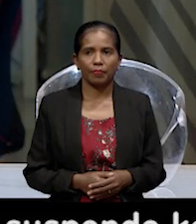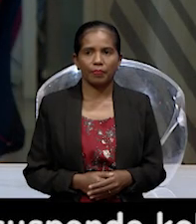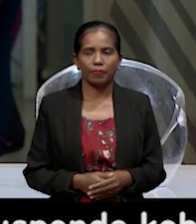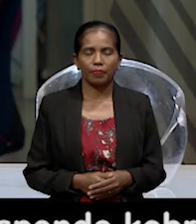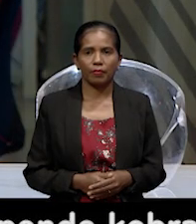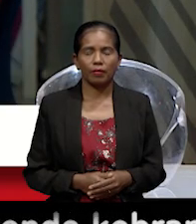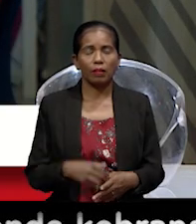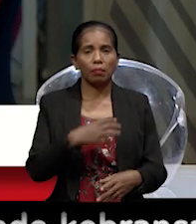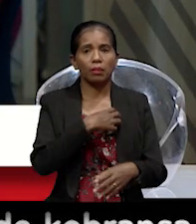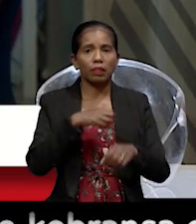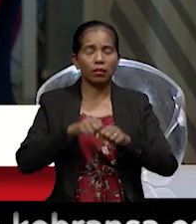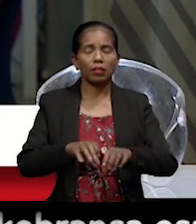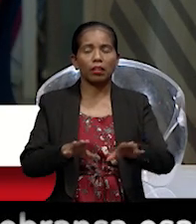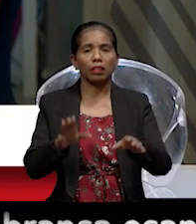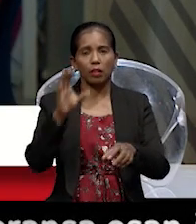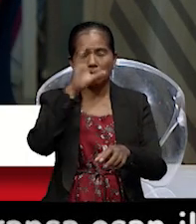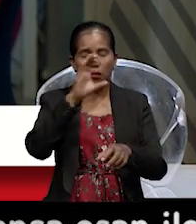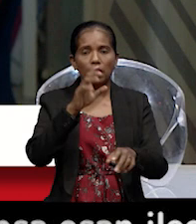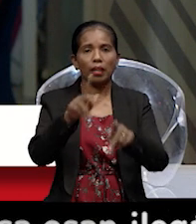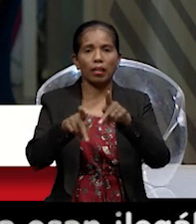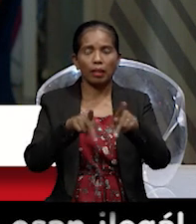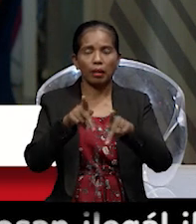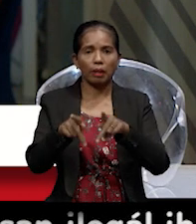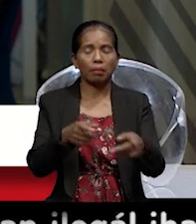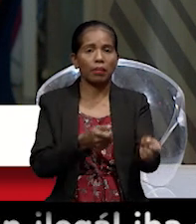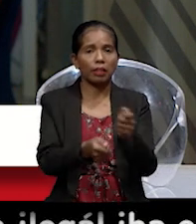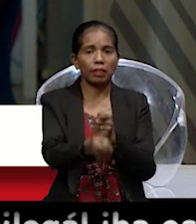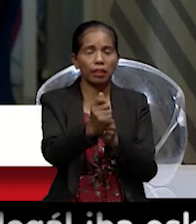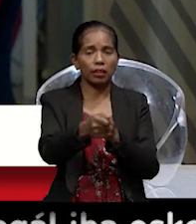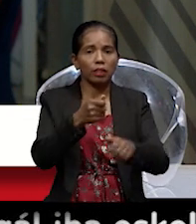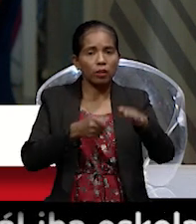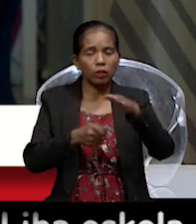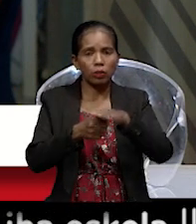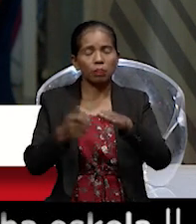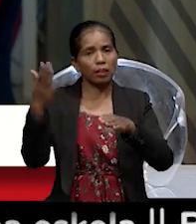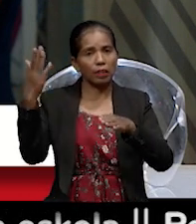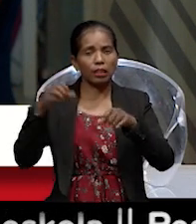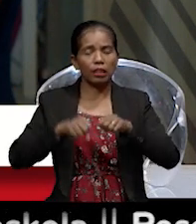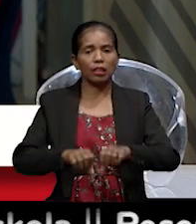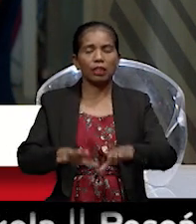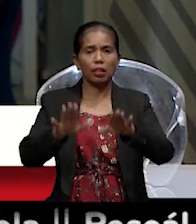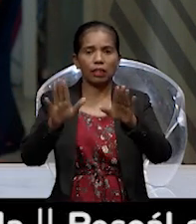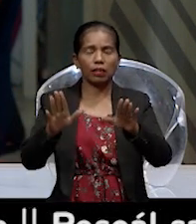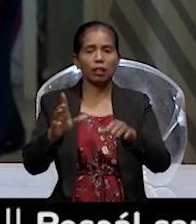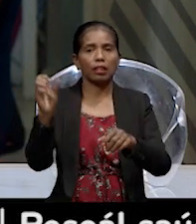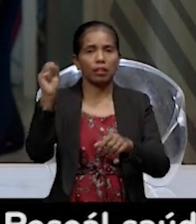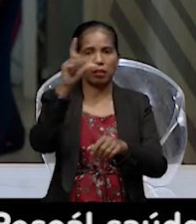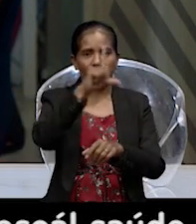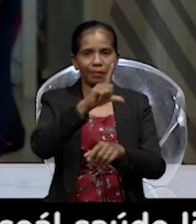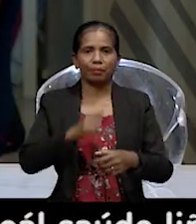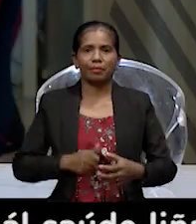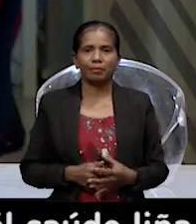componente naval identifica pesca ilegal, rala o movimento e retace parte Costa Sul.